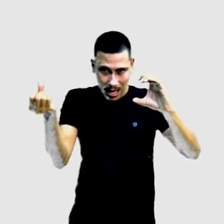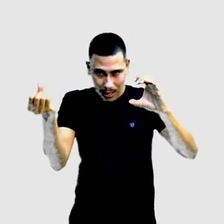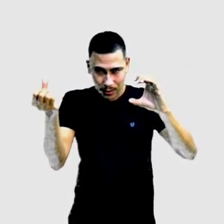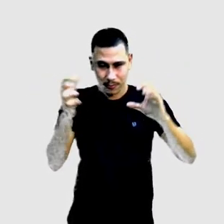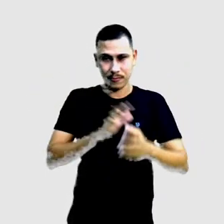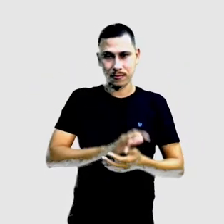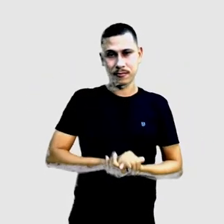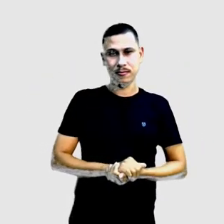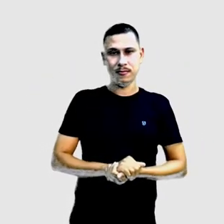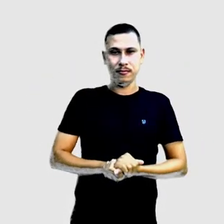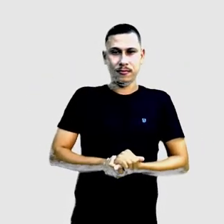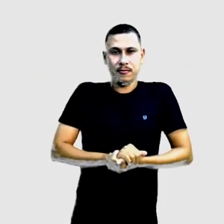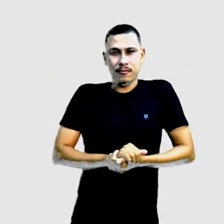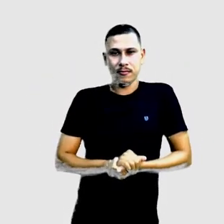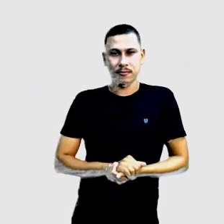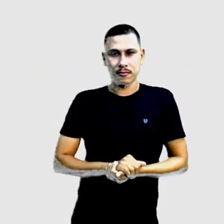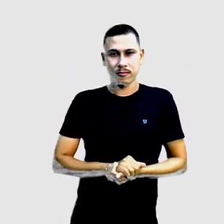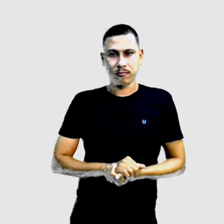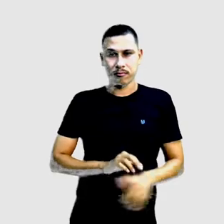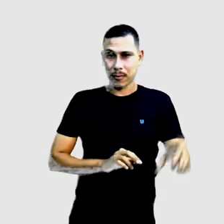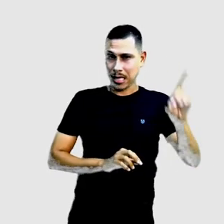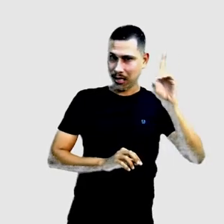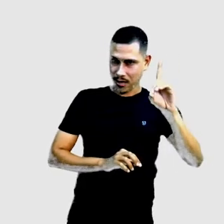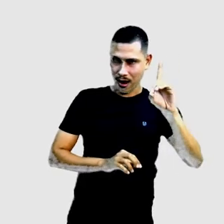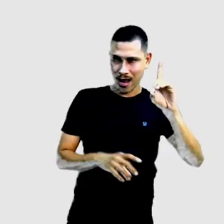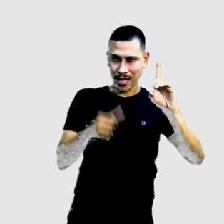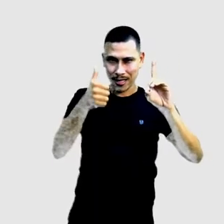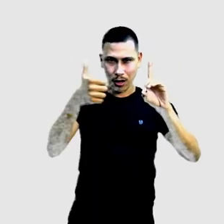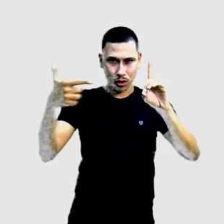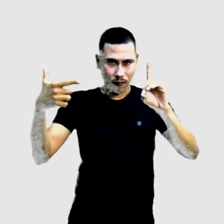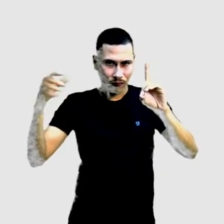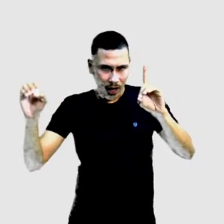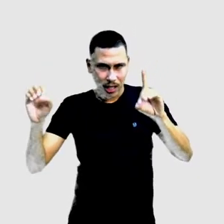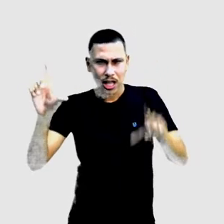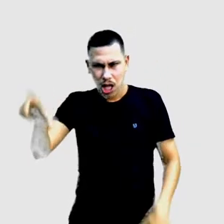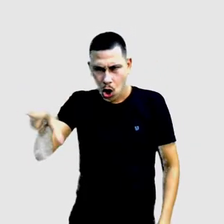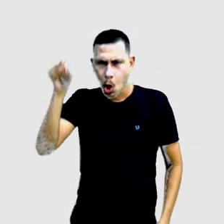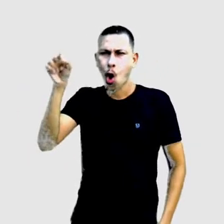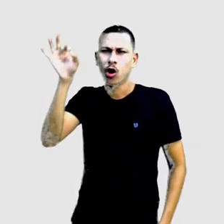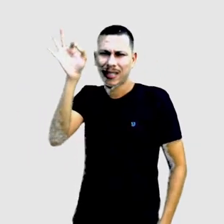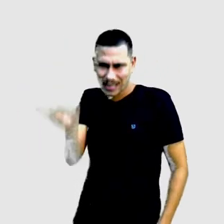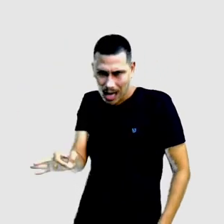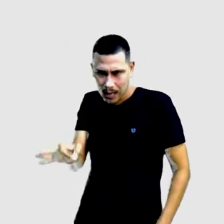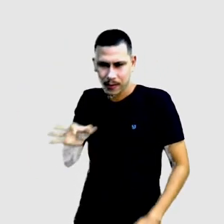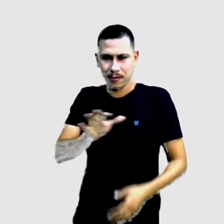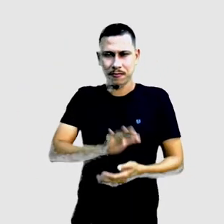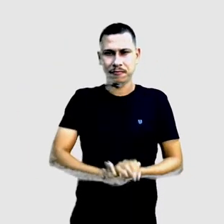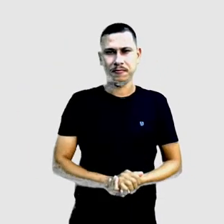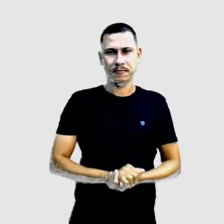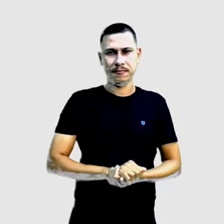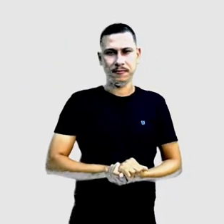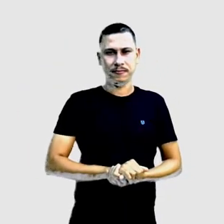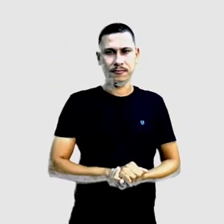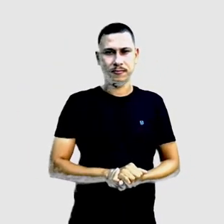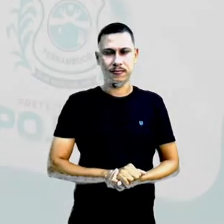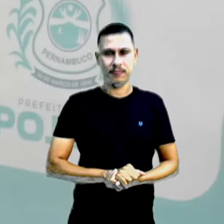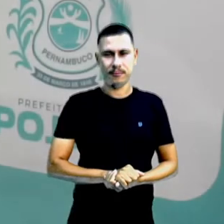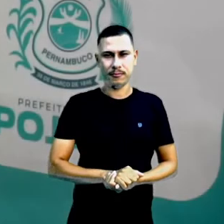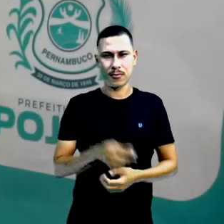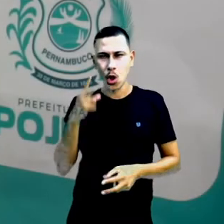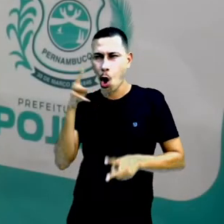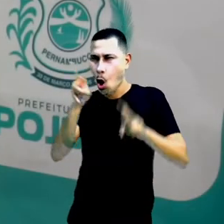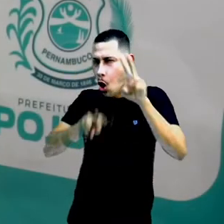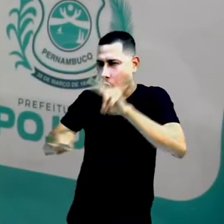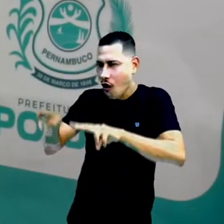66. Ou letra D, 120. Qual será essa resposta? Olhando aqui